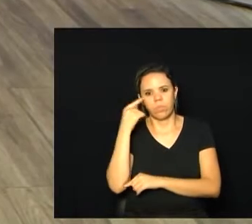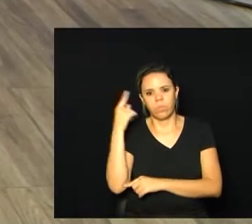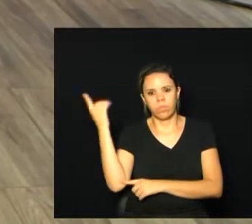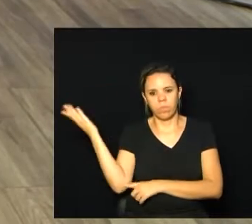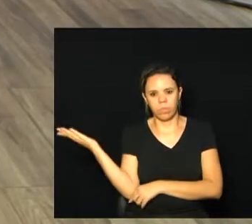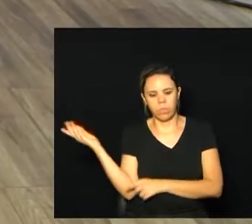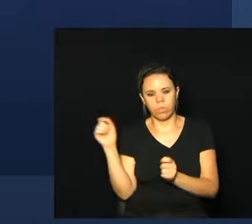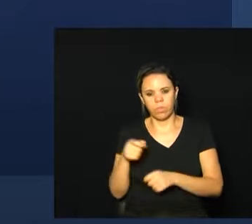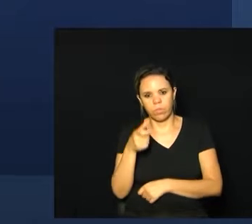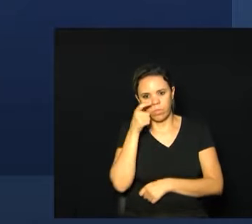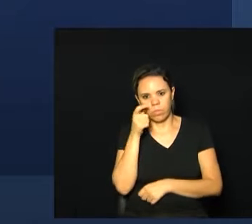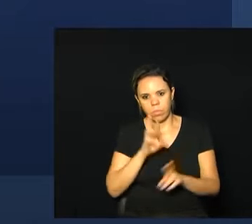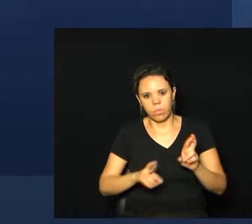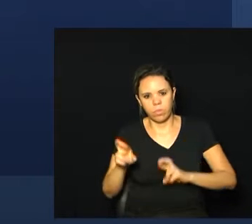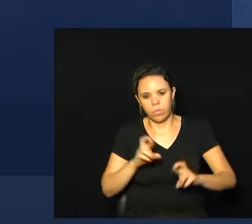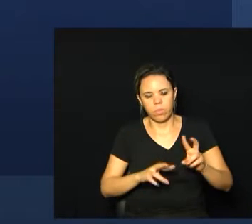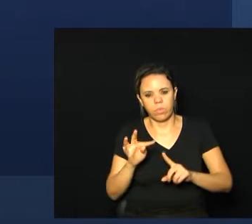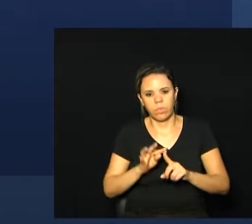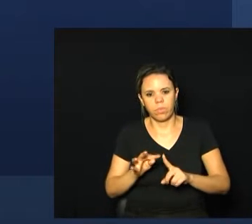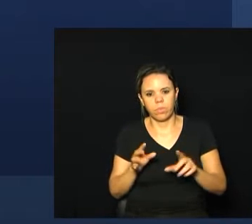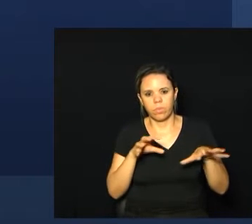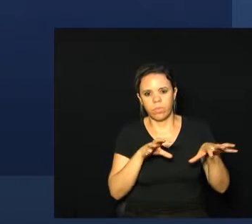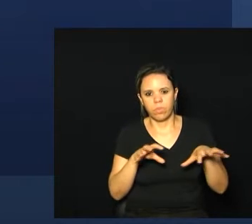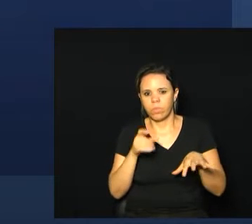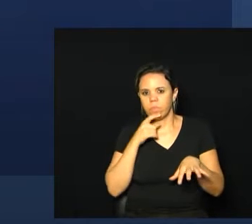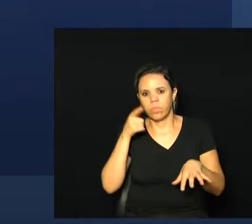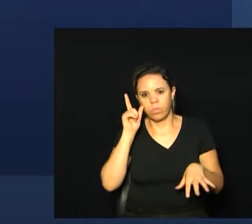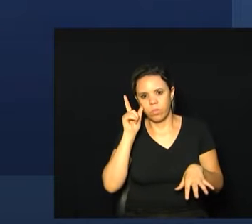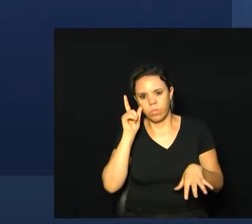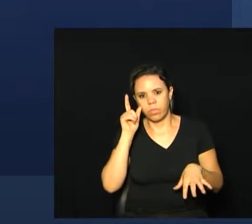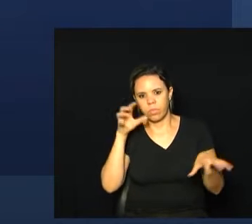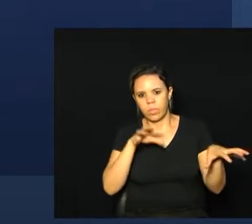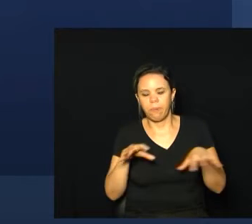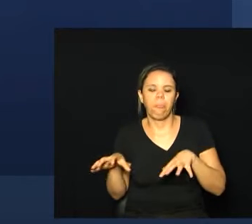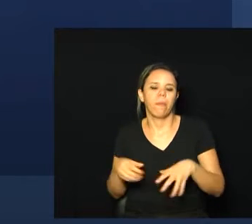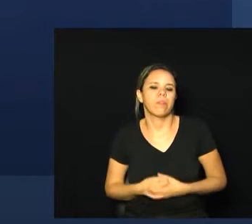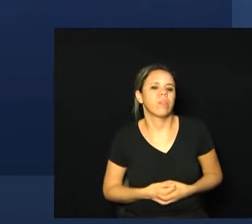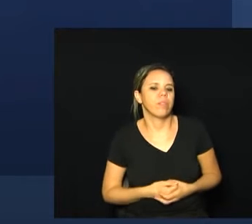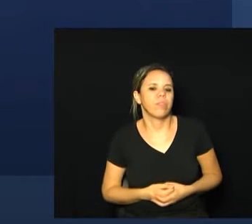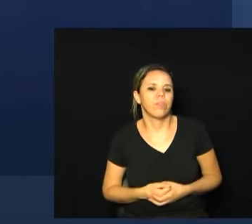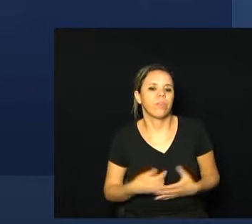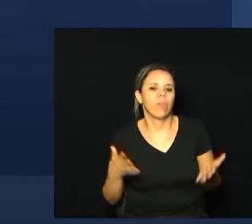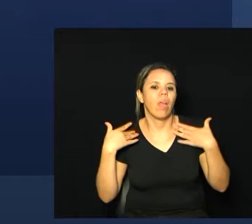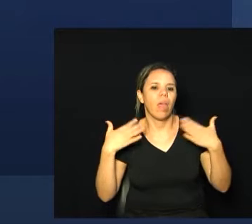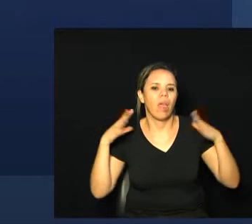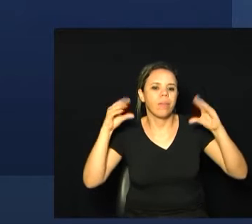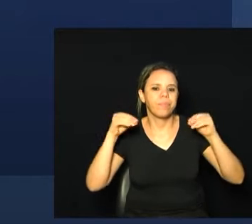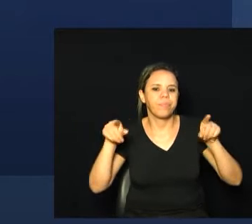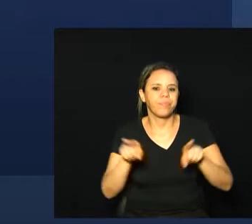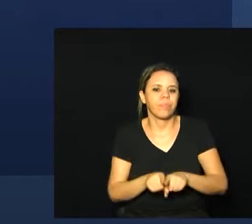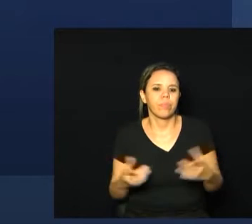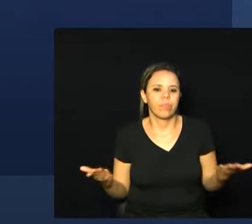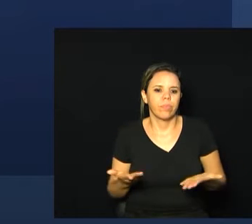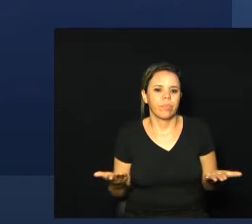tela dá para a gente reparar, a temperatura está caindo, né? Ontem mesmo com a chuva muito quente, à noite também,